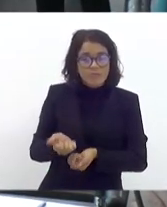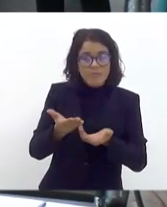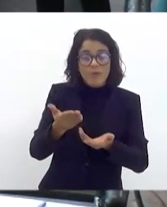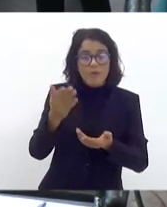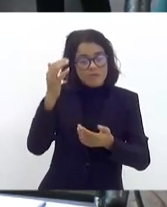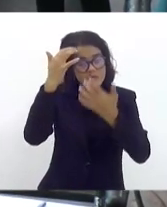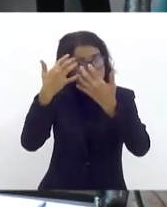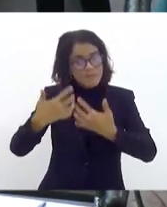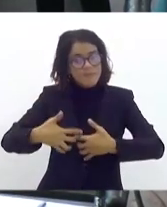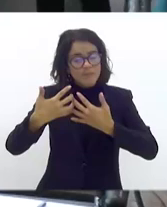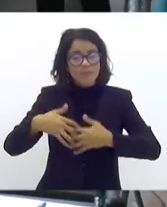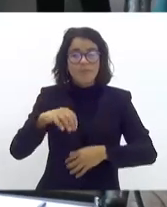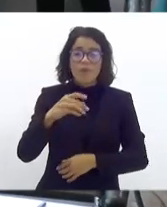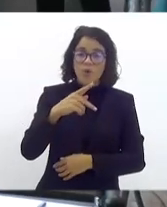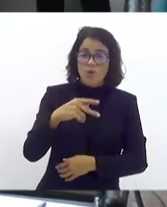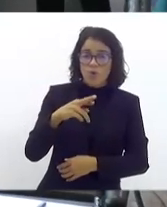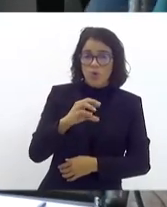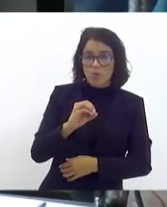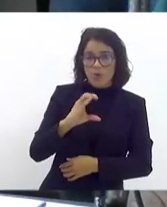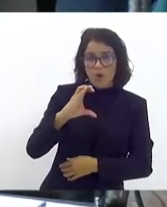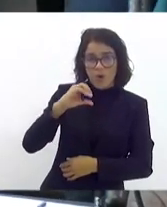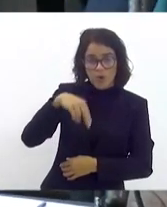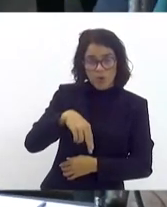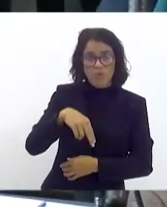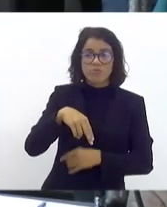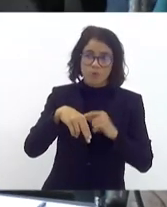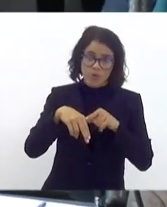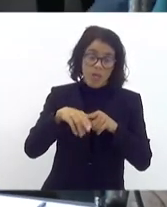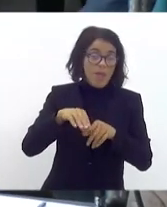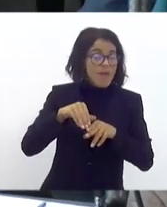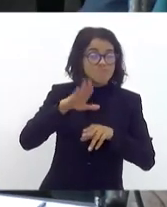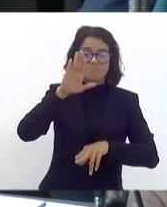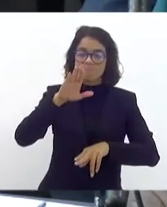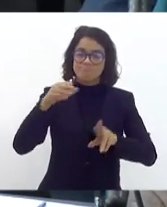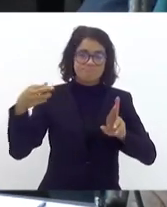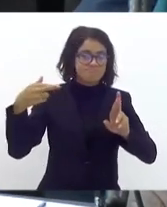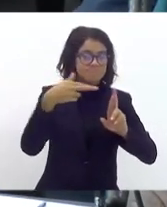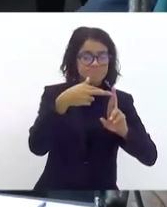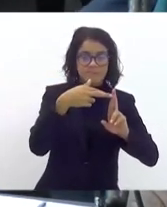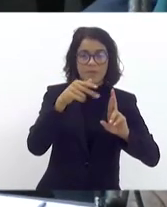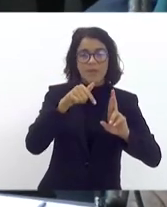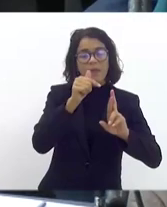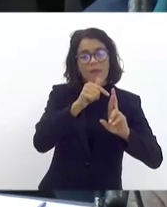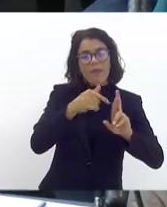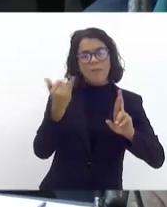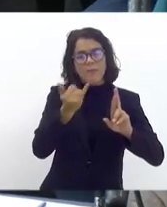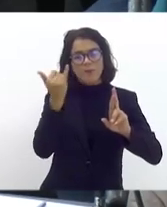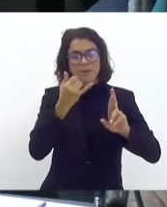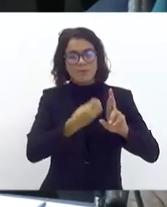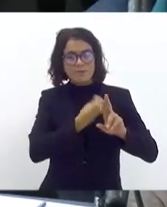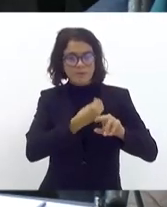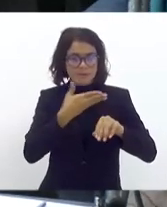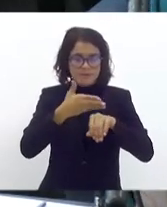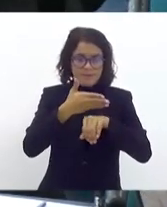PROCON, ou um especialista em direitos do consumidor, no caso o PROCON é a maior referência, não seria importante participar em